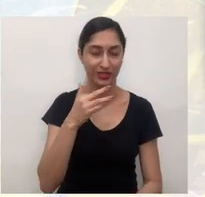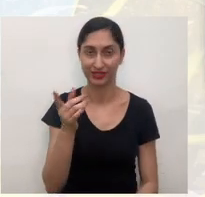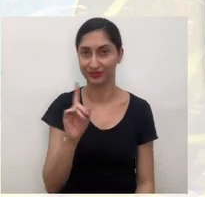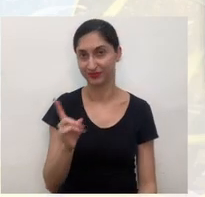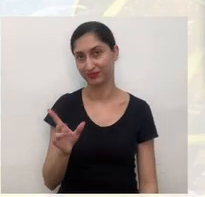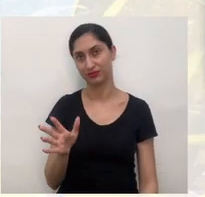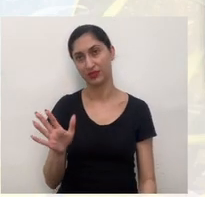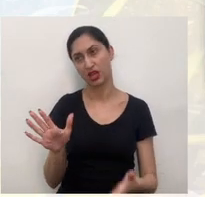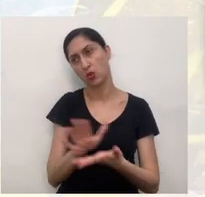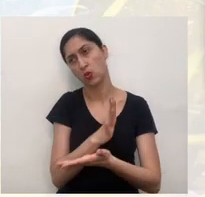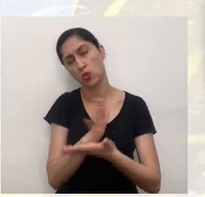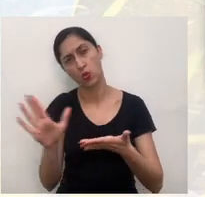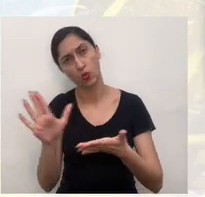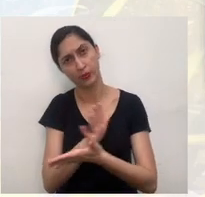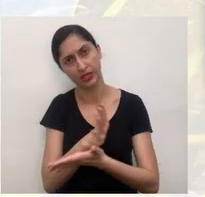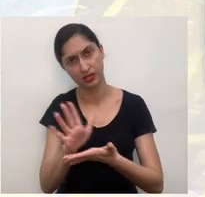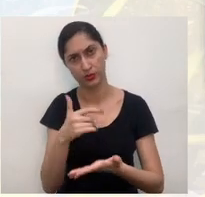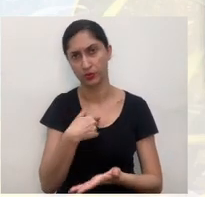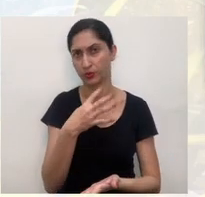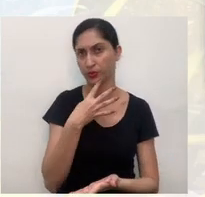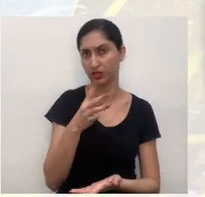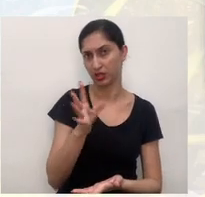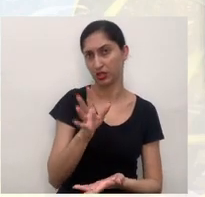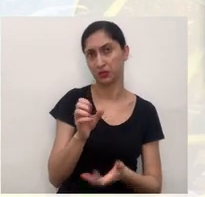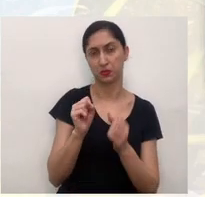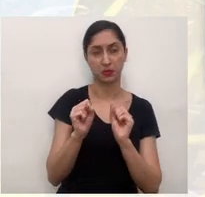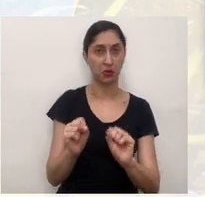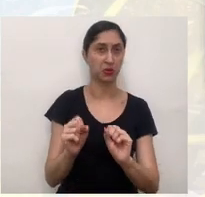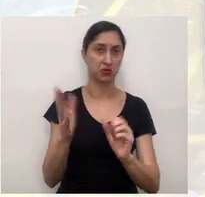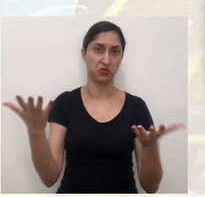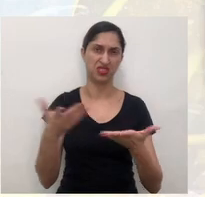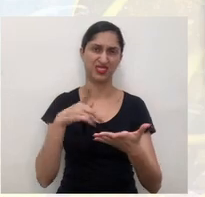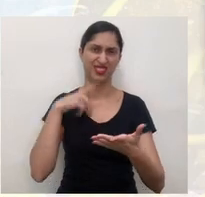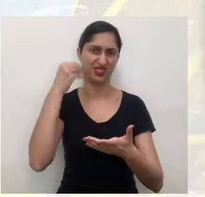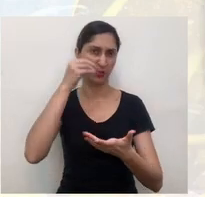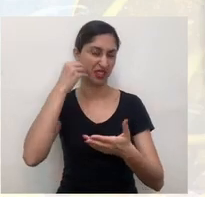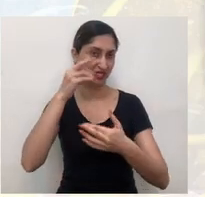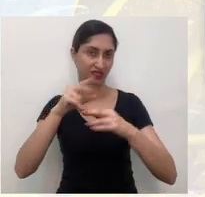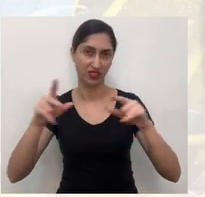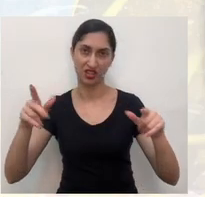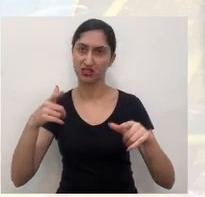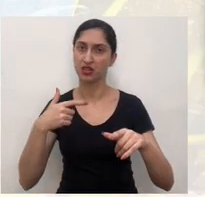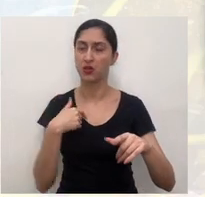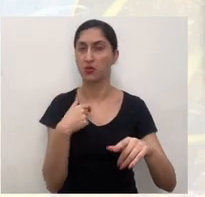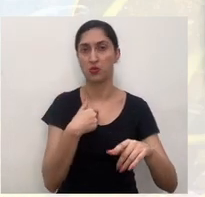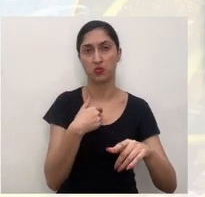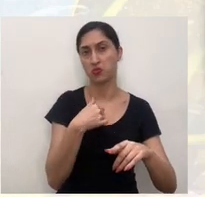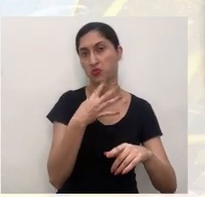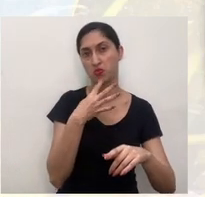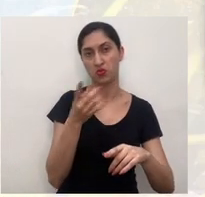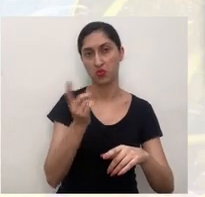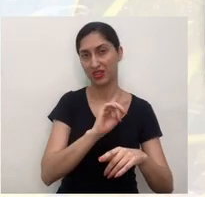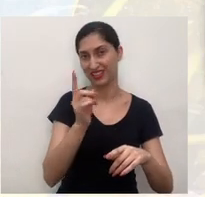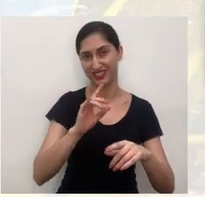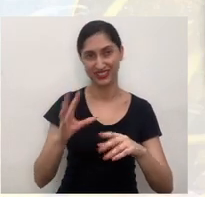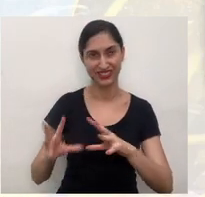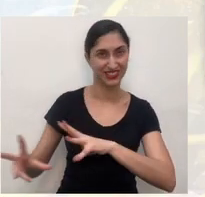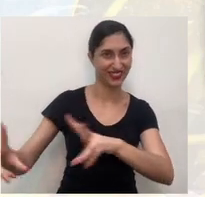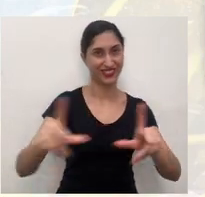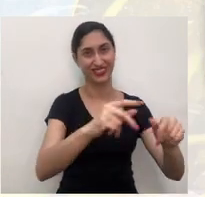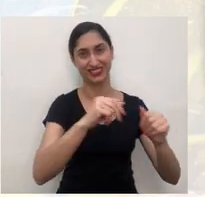ser algum que eu não conheça, né? Porque hoje em dia tem várias experiências e tal, eu também não me proponho a conhecer o universo da